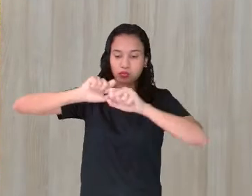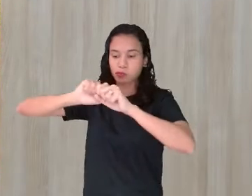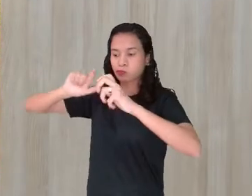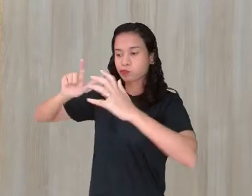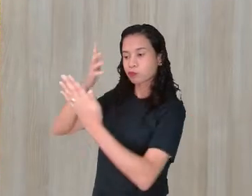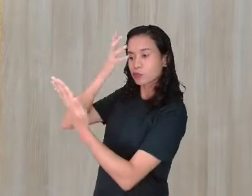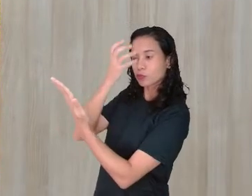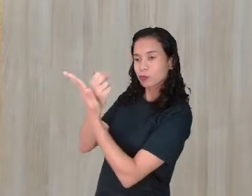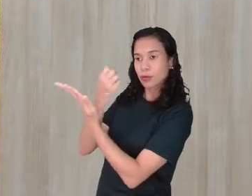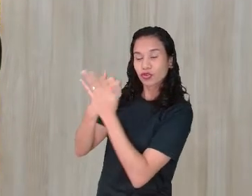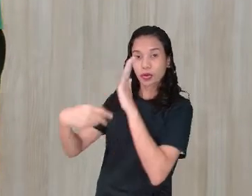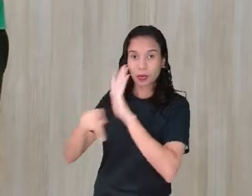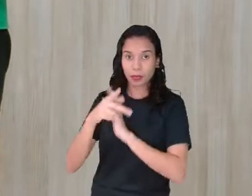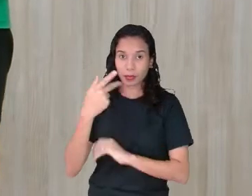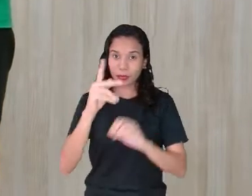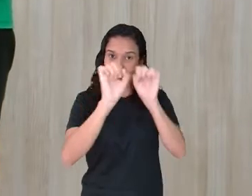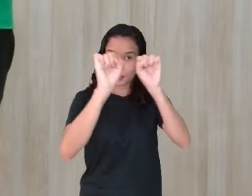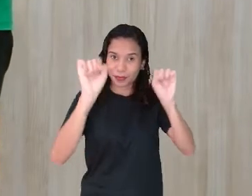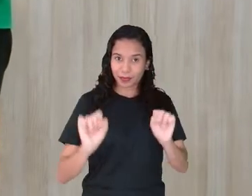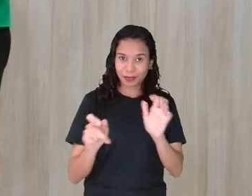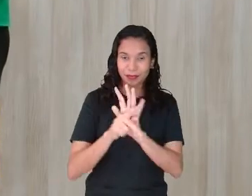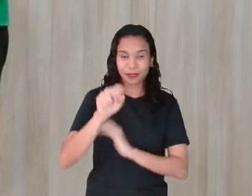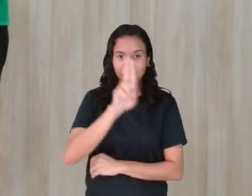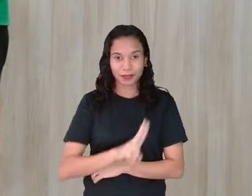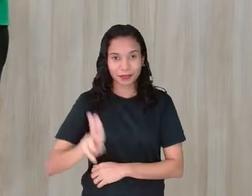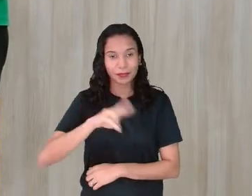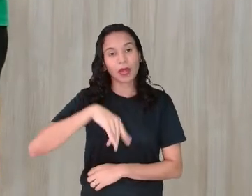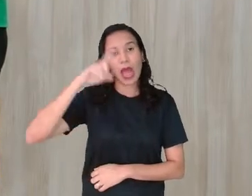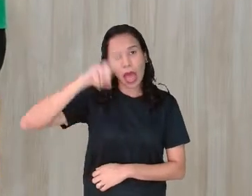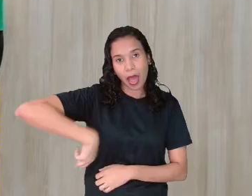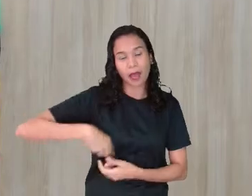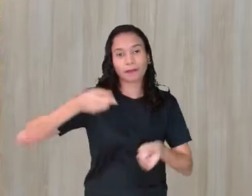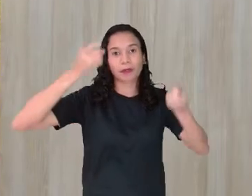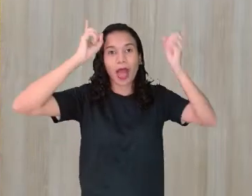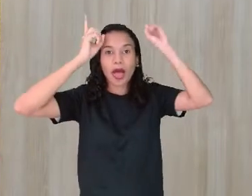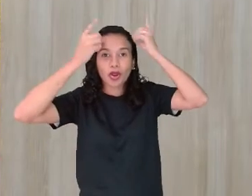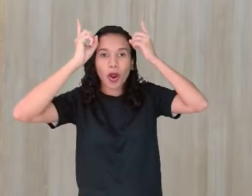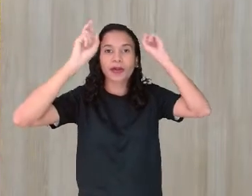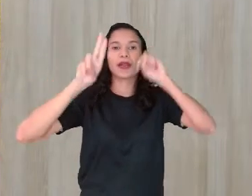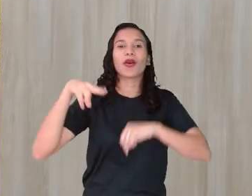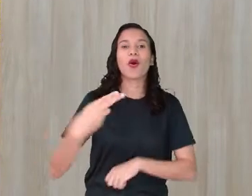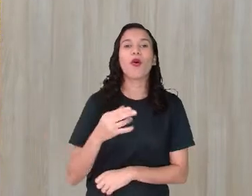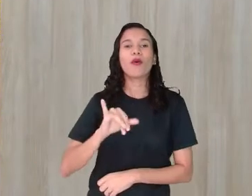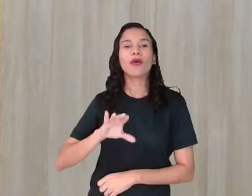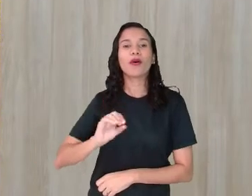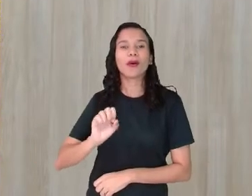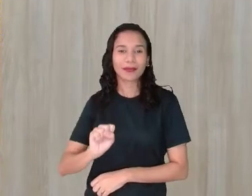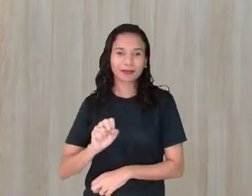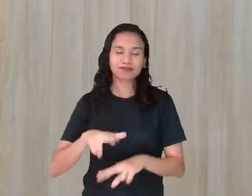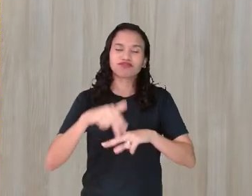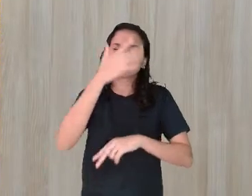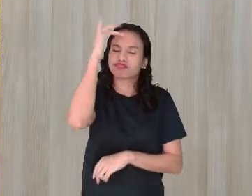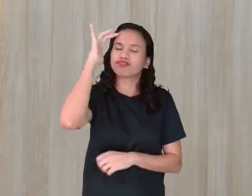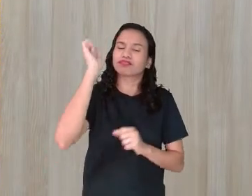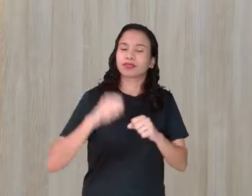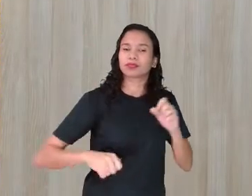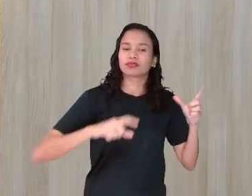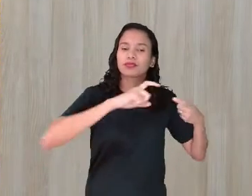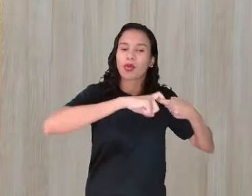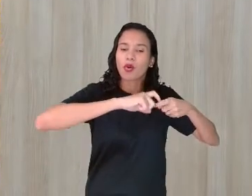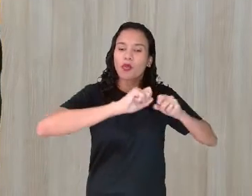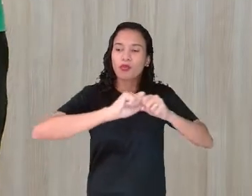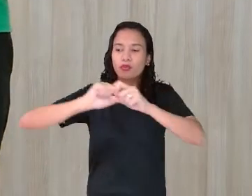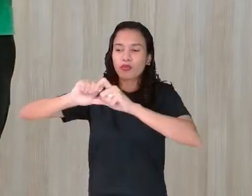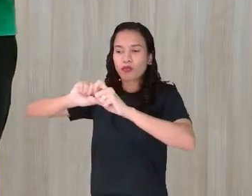para o QR Code do seu sistema operacional, seja ele Android ou iOS. E aí você vai ser direcionado